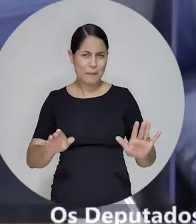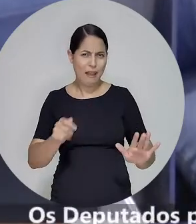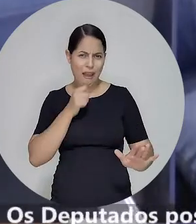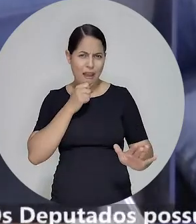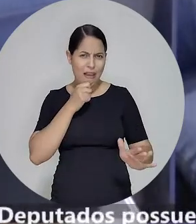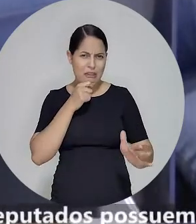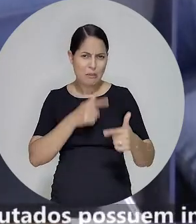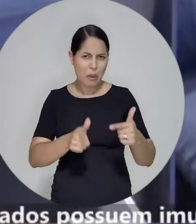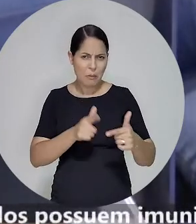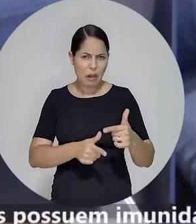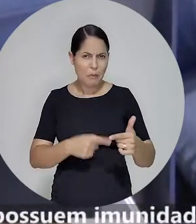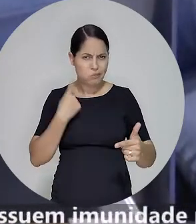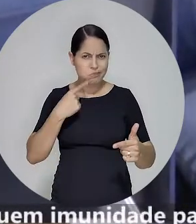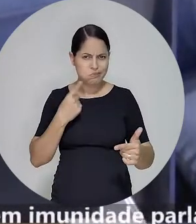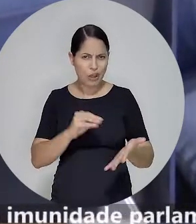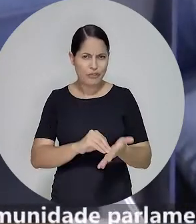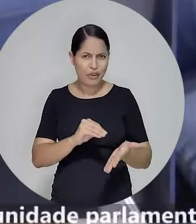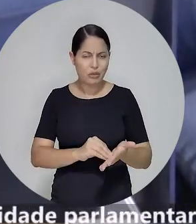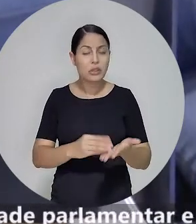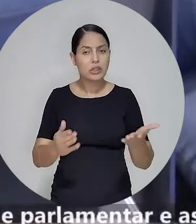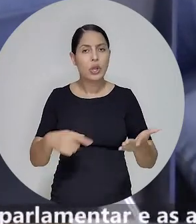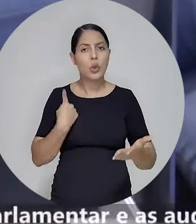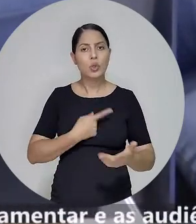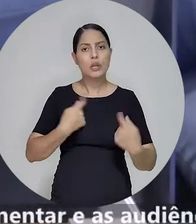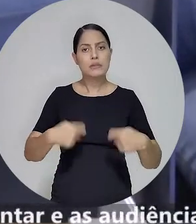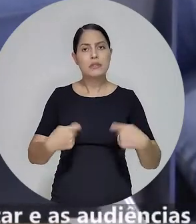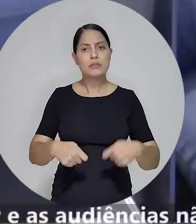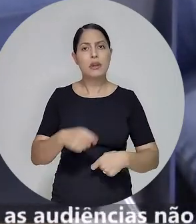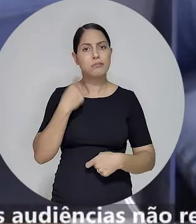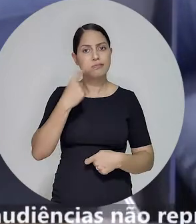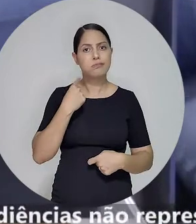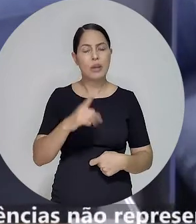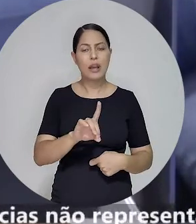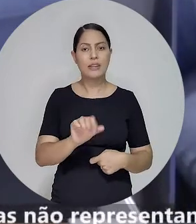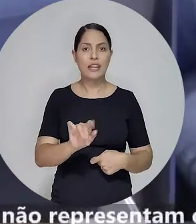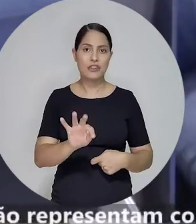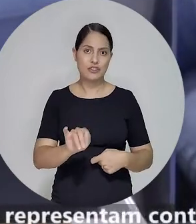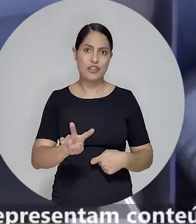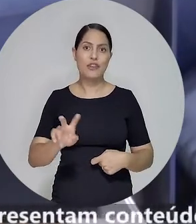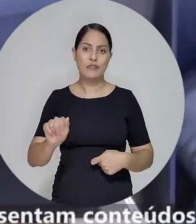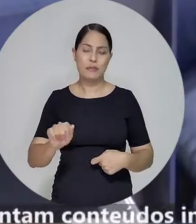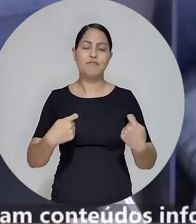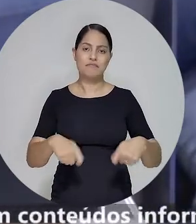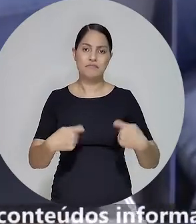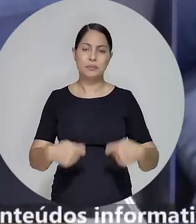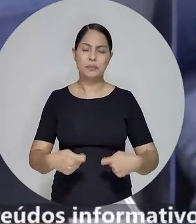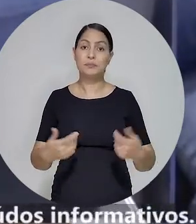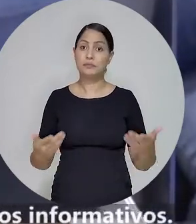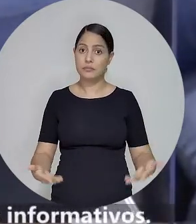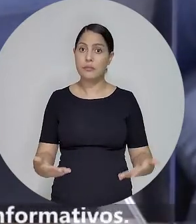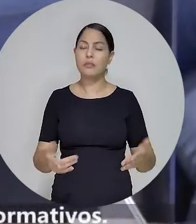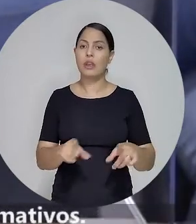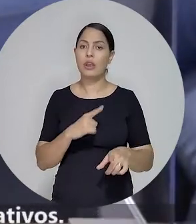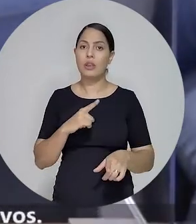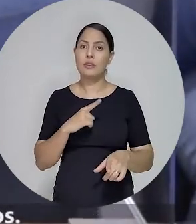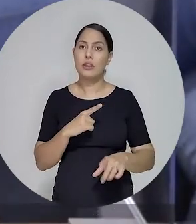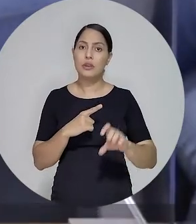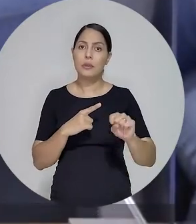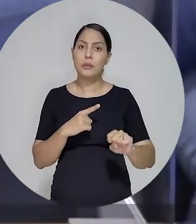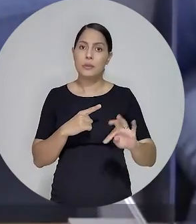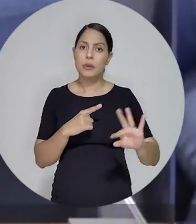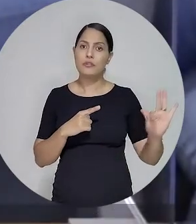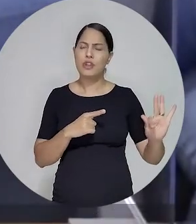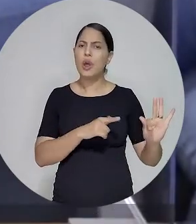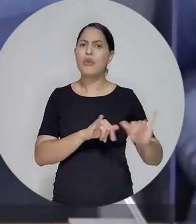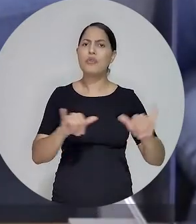isso. Mas enquanto isso é um problema, nós precisamos sim da advocacia dativa. Eu costumo sempre citar uma frase do ministro Pertence em um dos últimos julgamentos